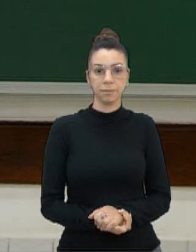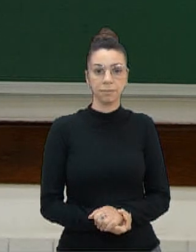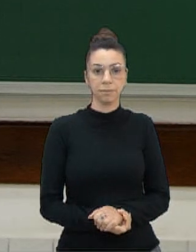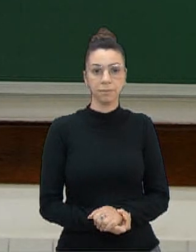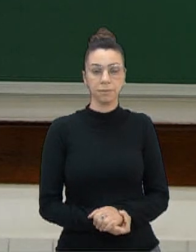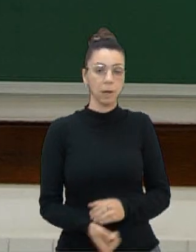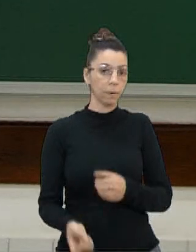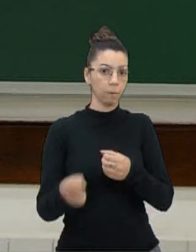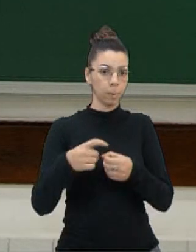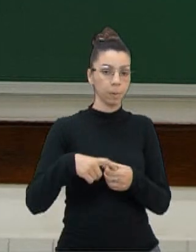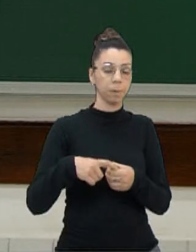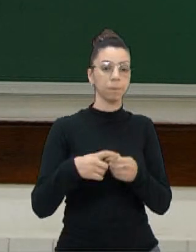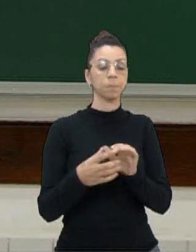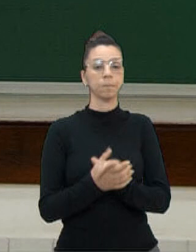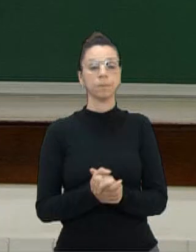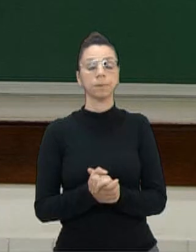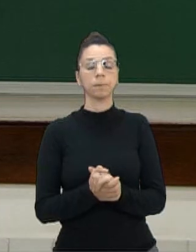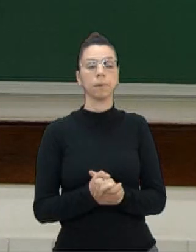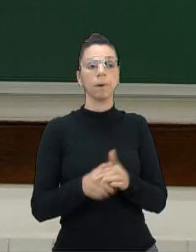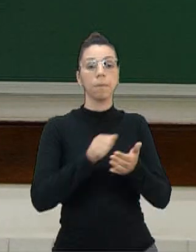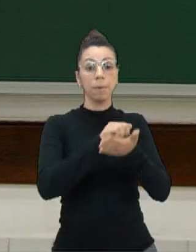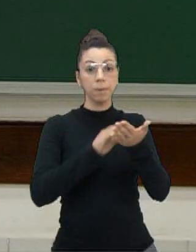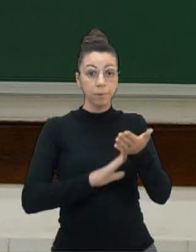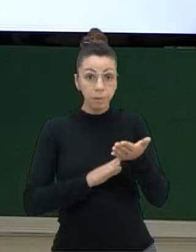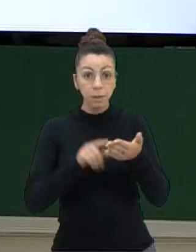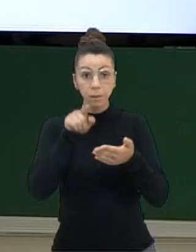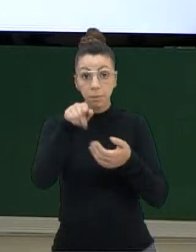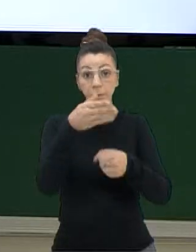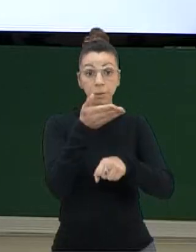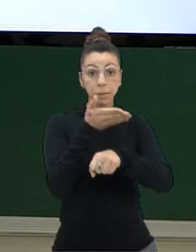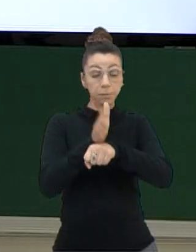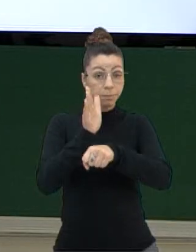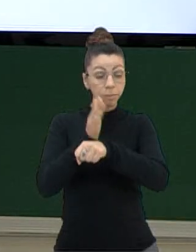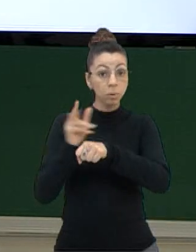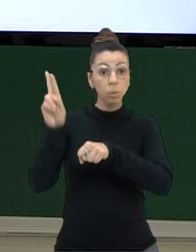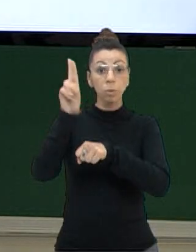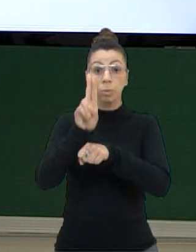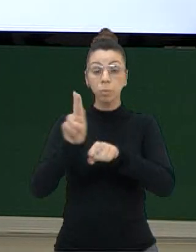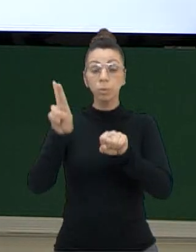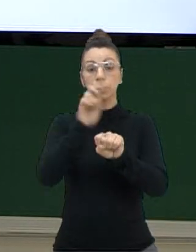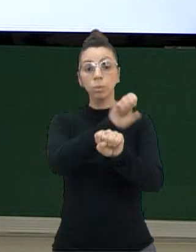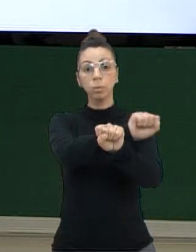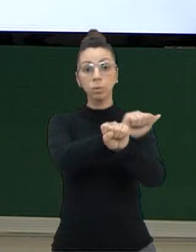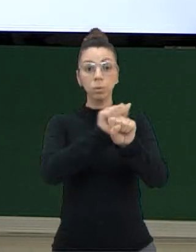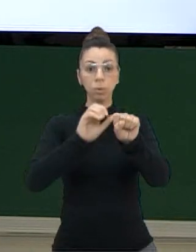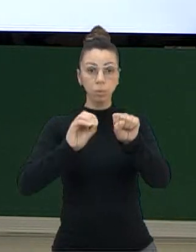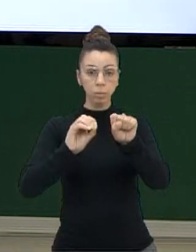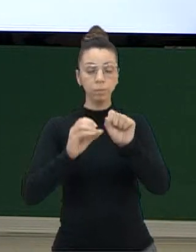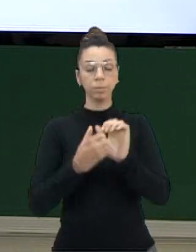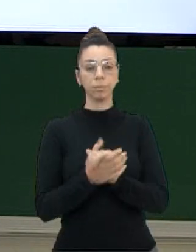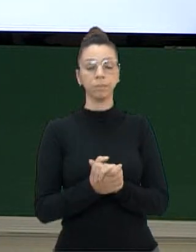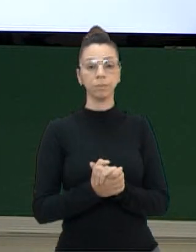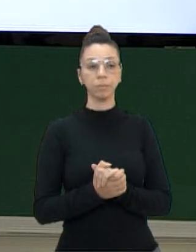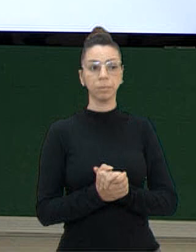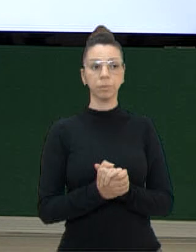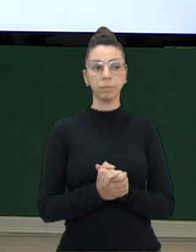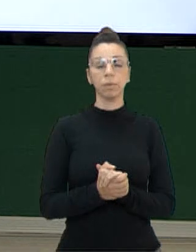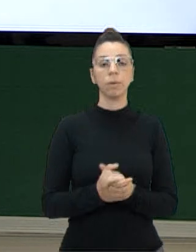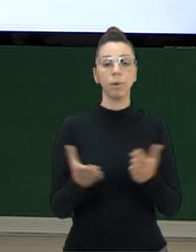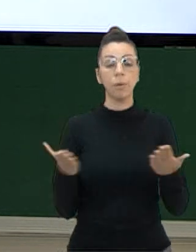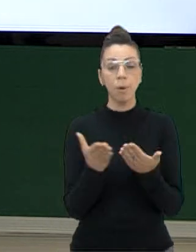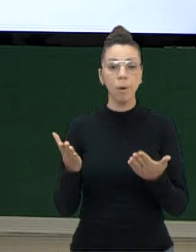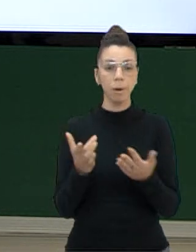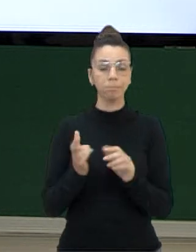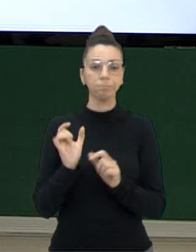Volvemos entonces, um exercício para praticar aí o uso de los artículos. Olha só, então o professor deixou destacado para vocês